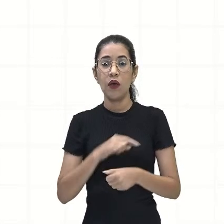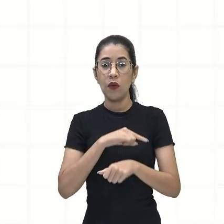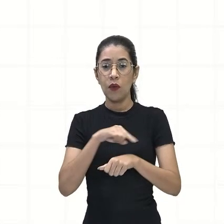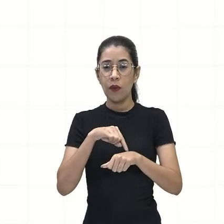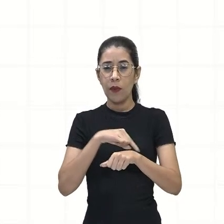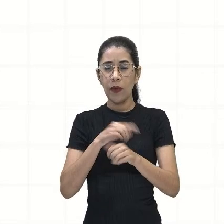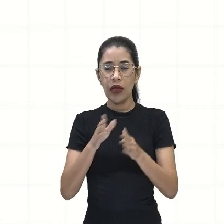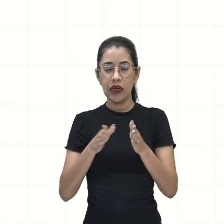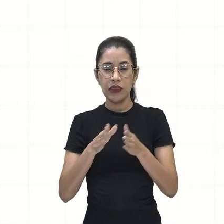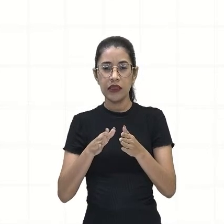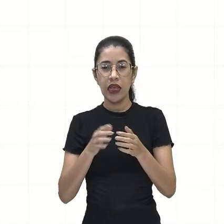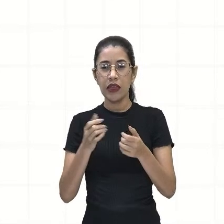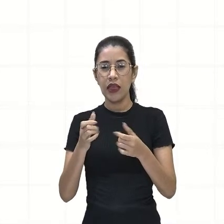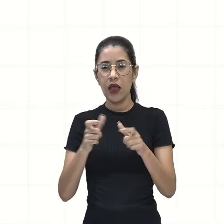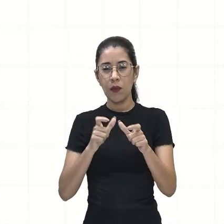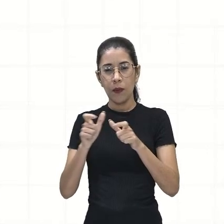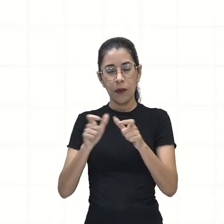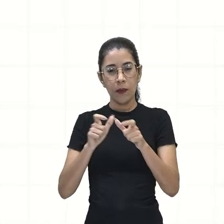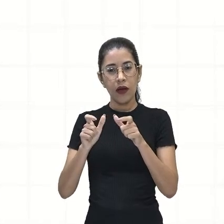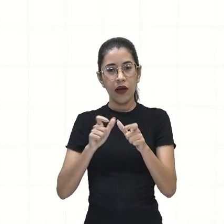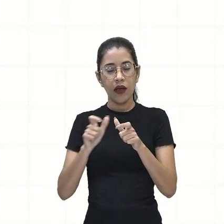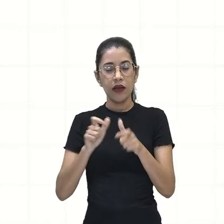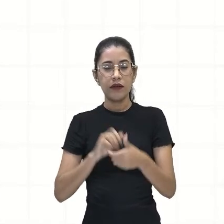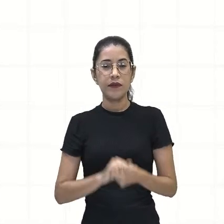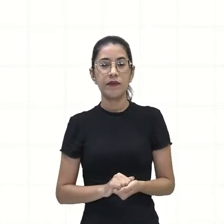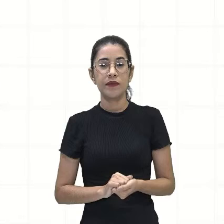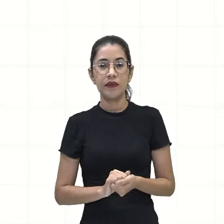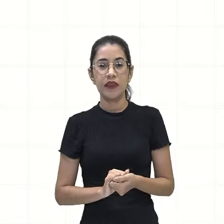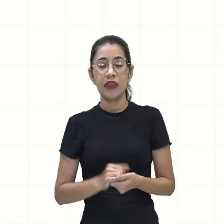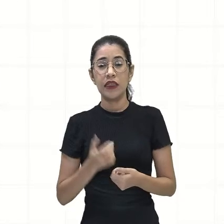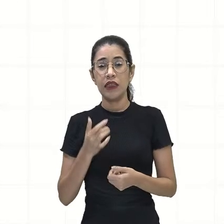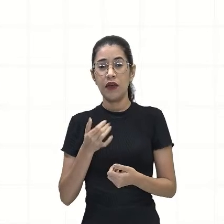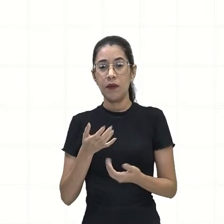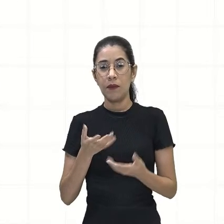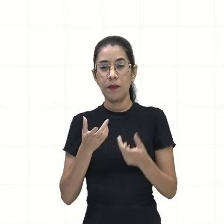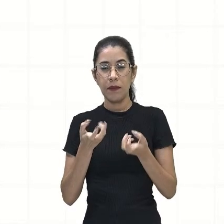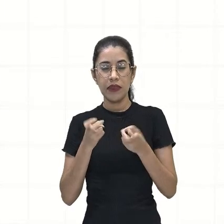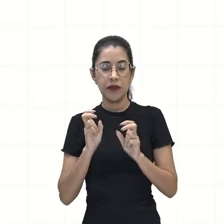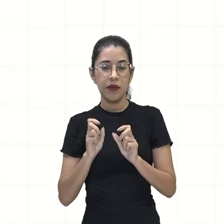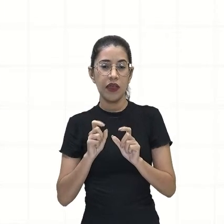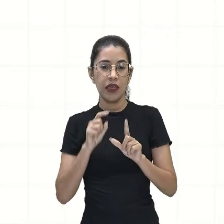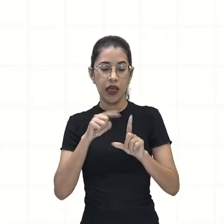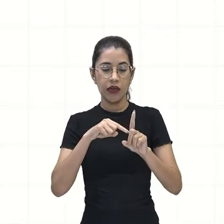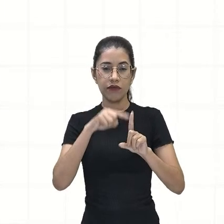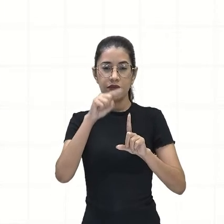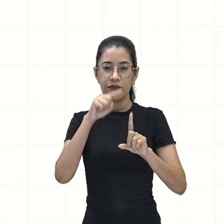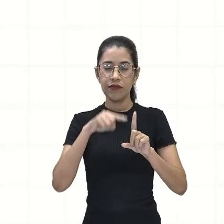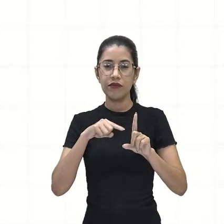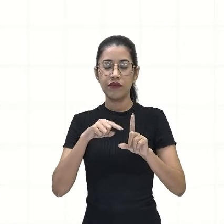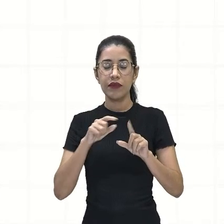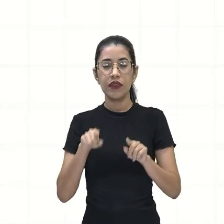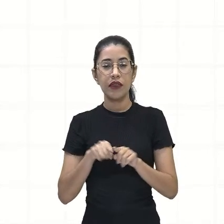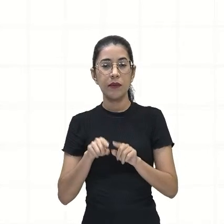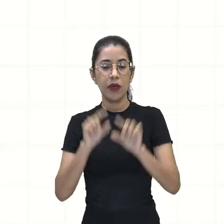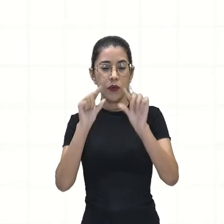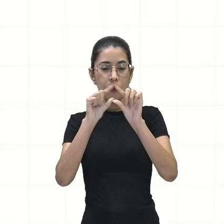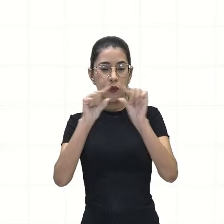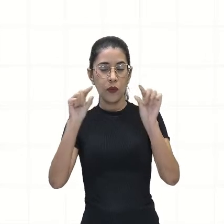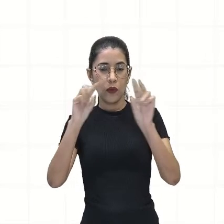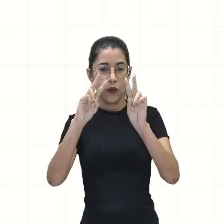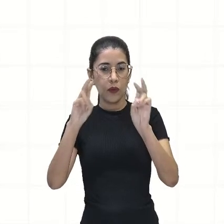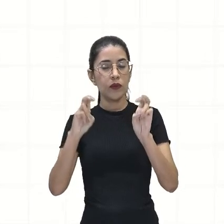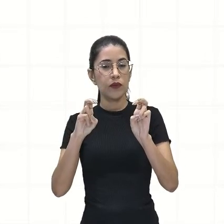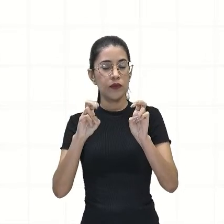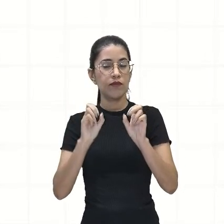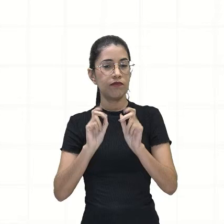videogame. Aqui, ó, as escalas, elas não estão, né? Primeiro, o título. Beleza. Tempo